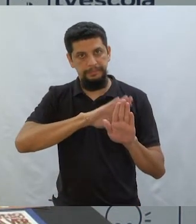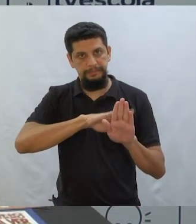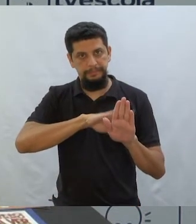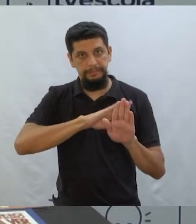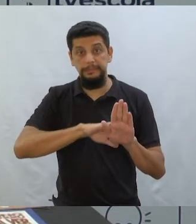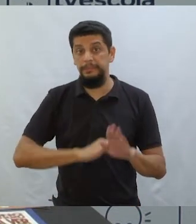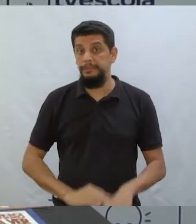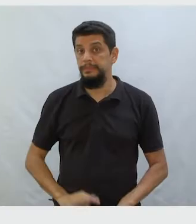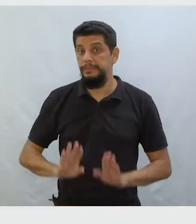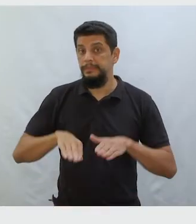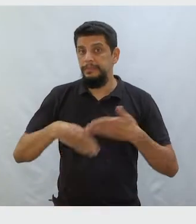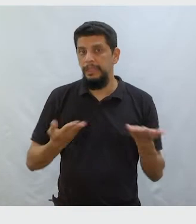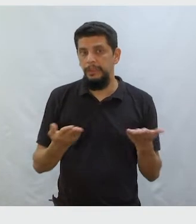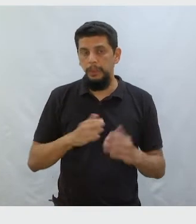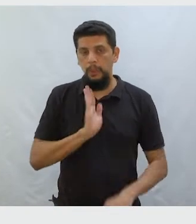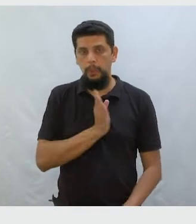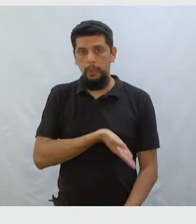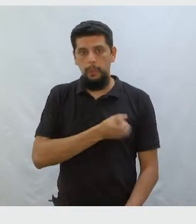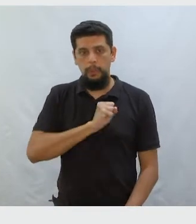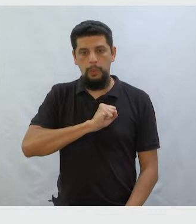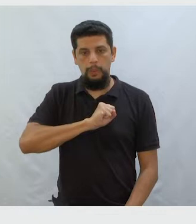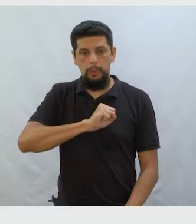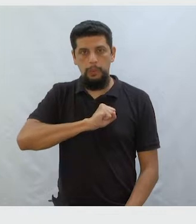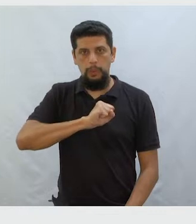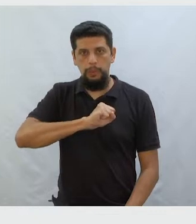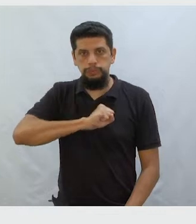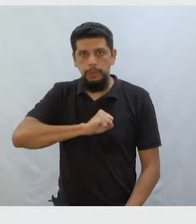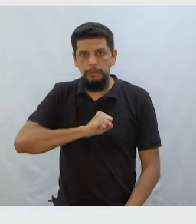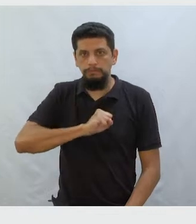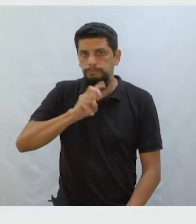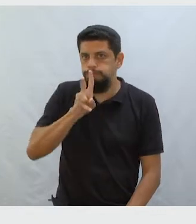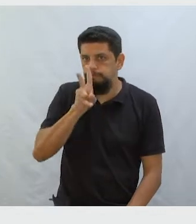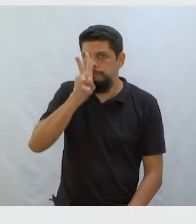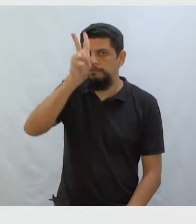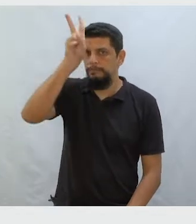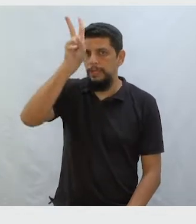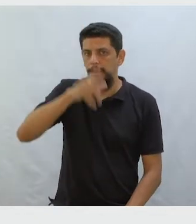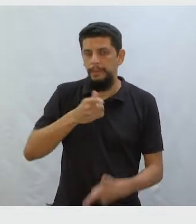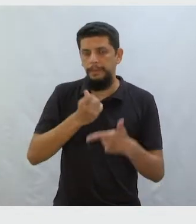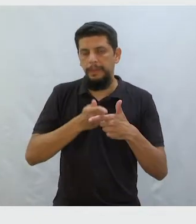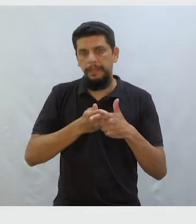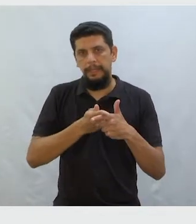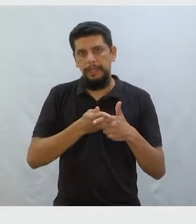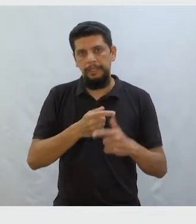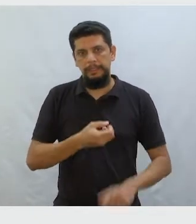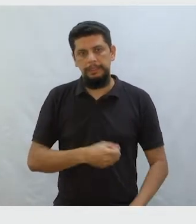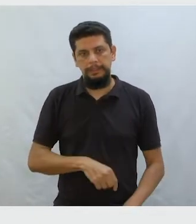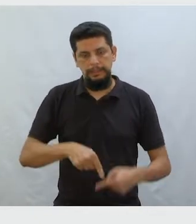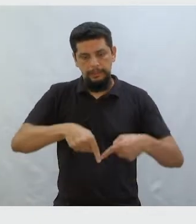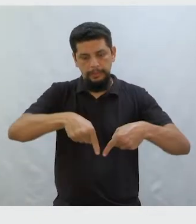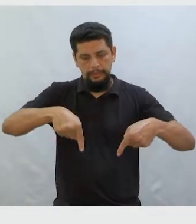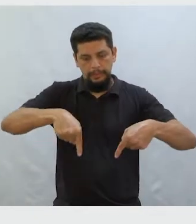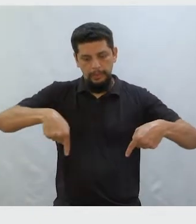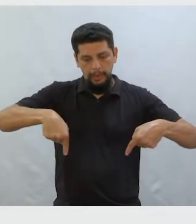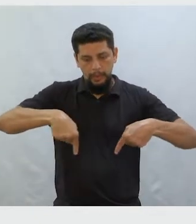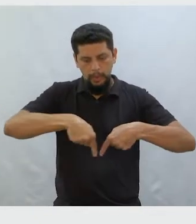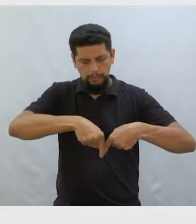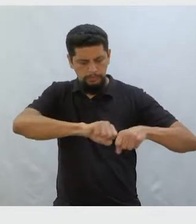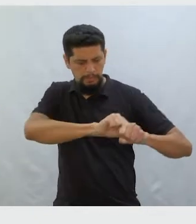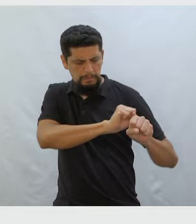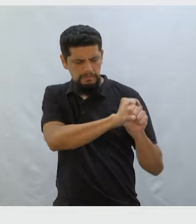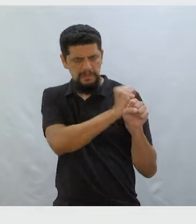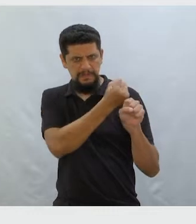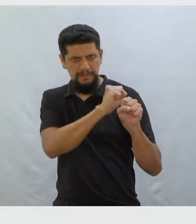olha lá então o coração do menino começou a bater forte porque ele estava numa sala